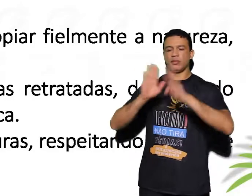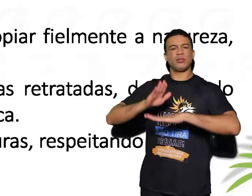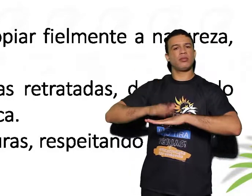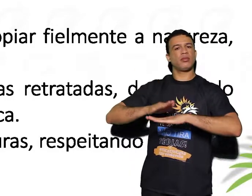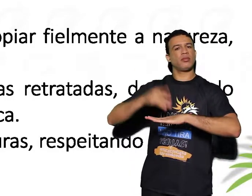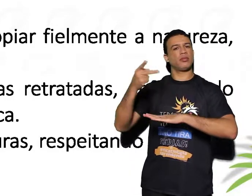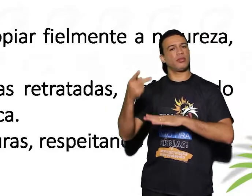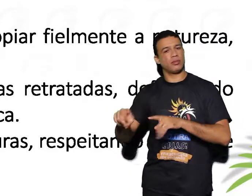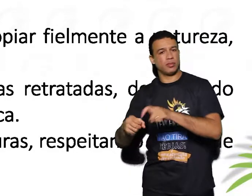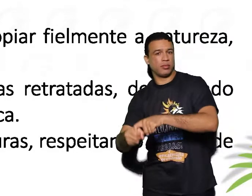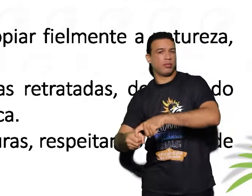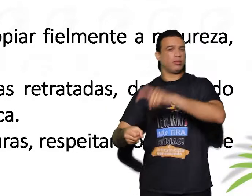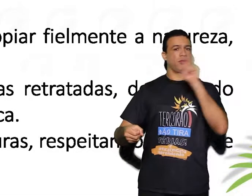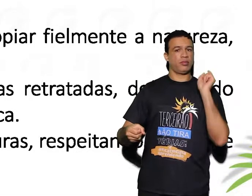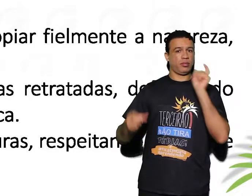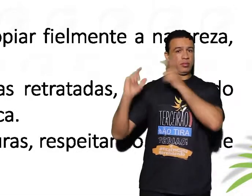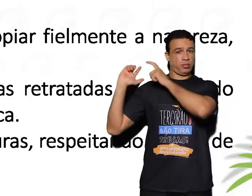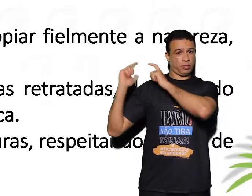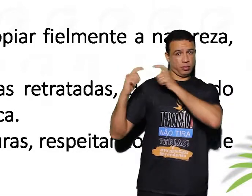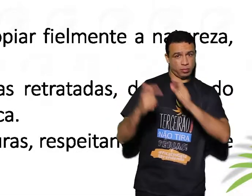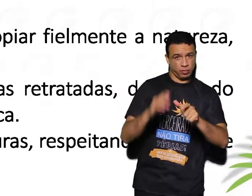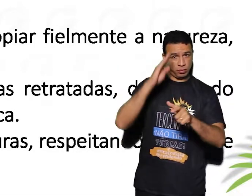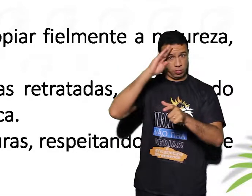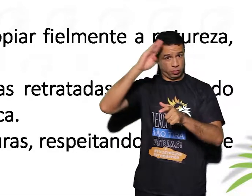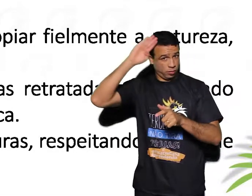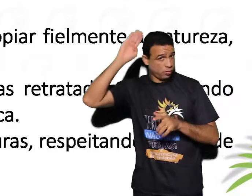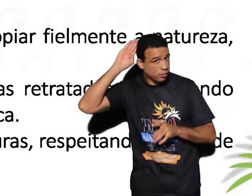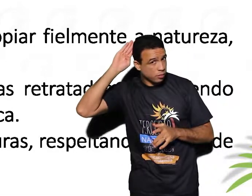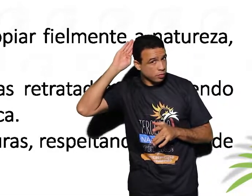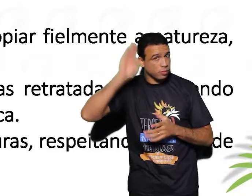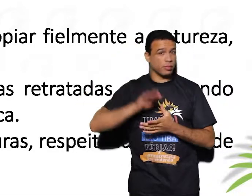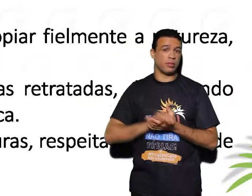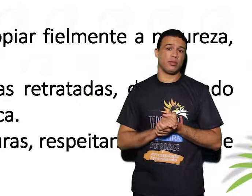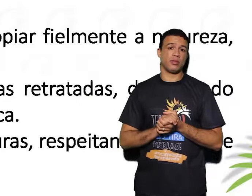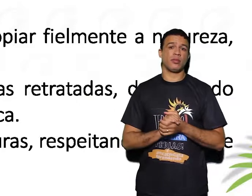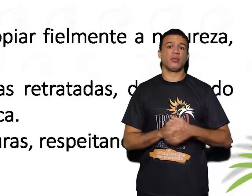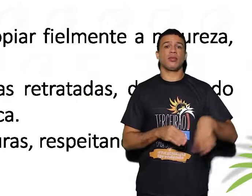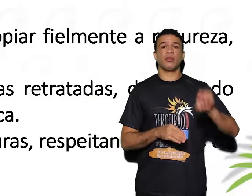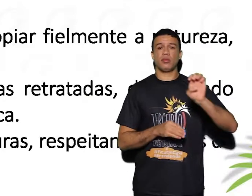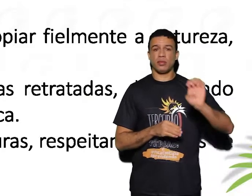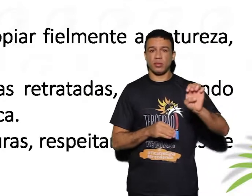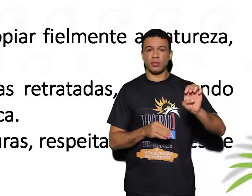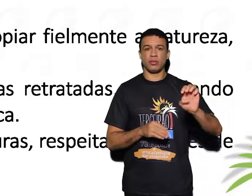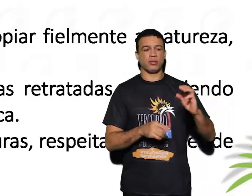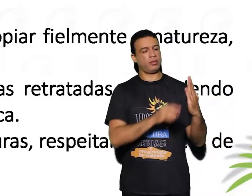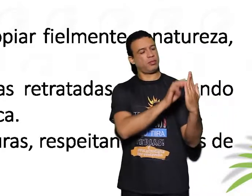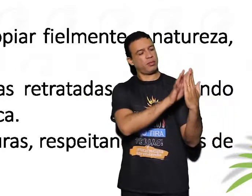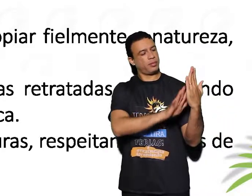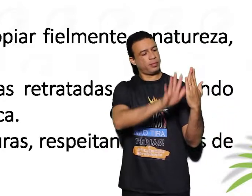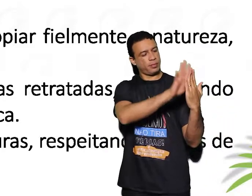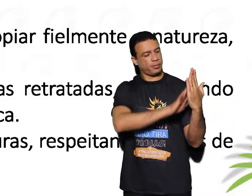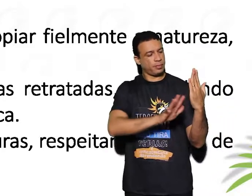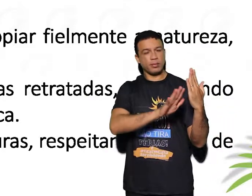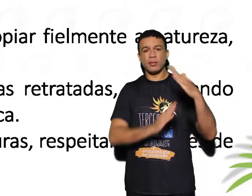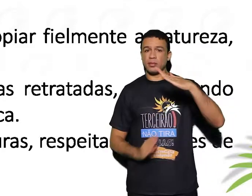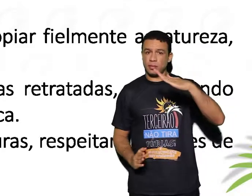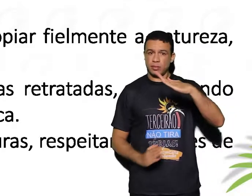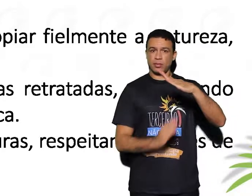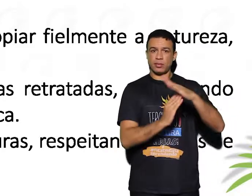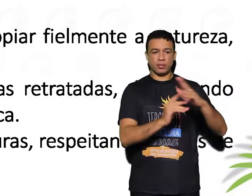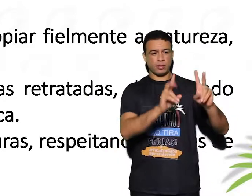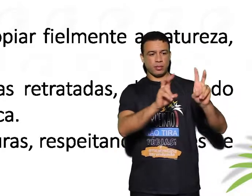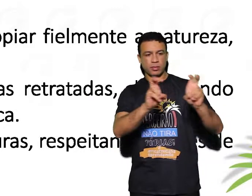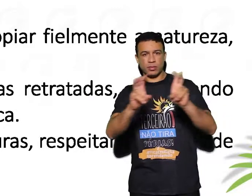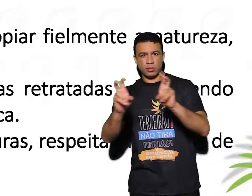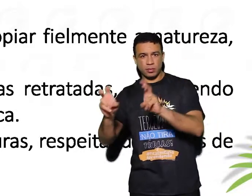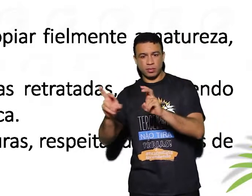ligada à tradição acadêmica. Letra E. Buscar a liberdade na composição de suas figuras, respeitando limites de temas